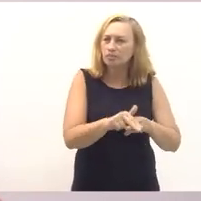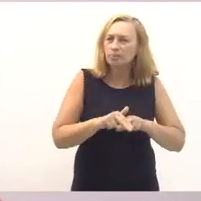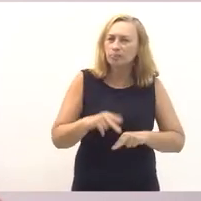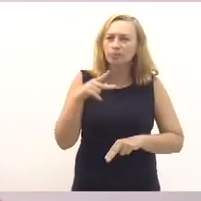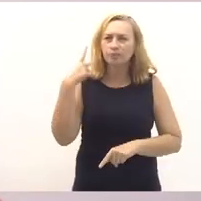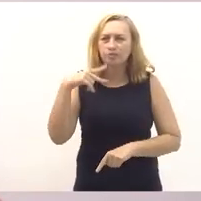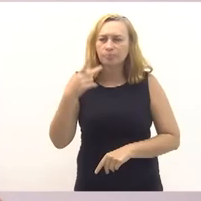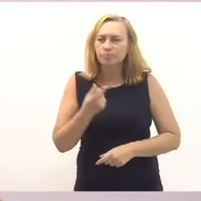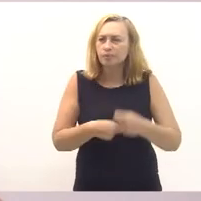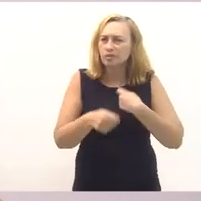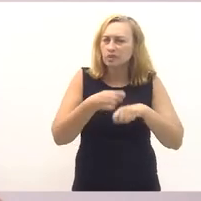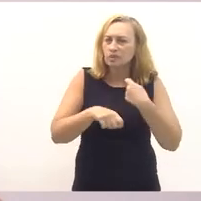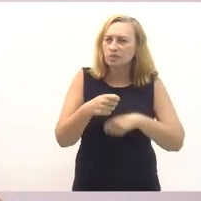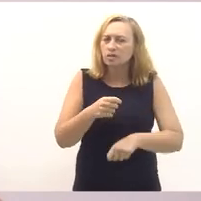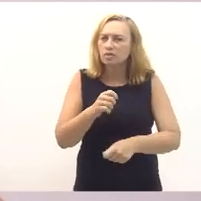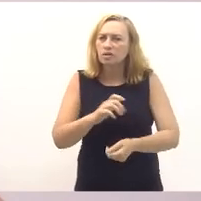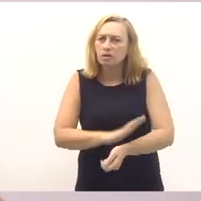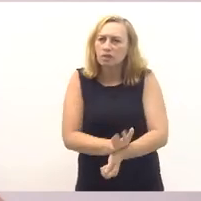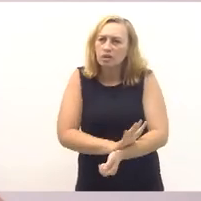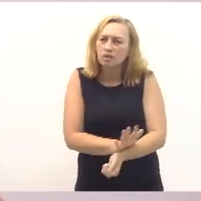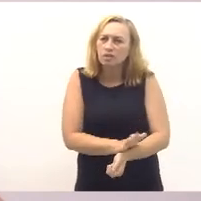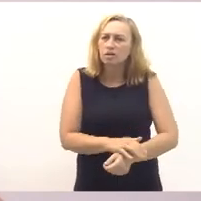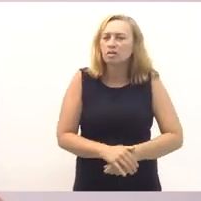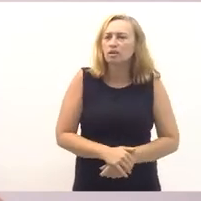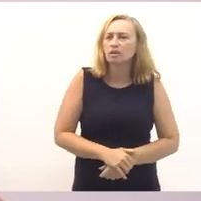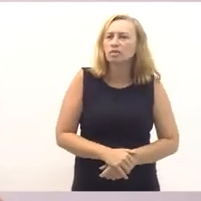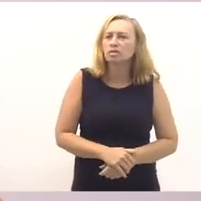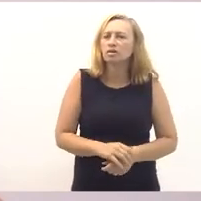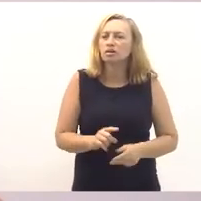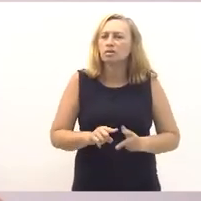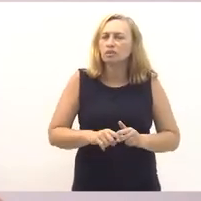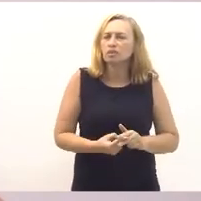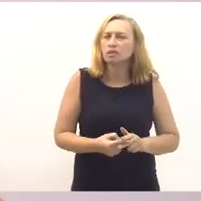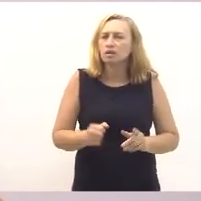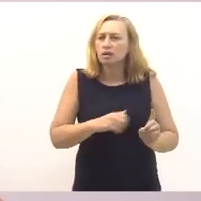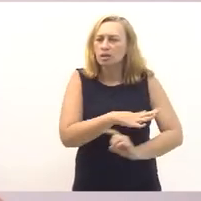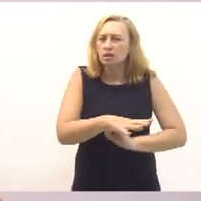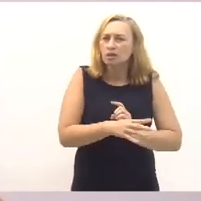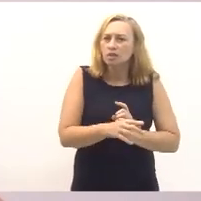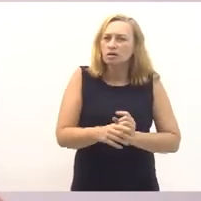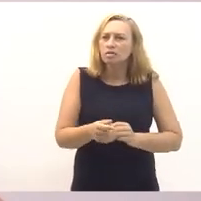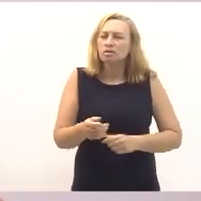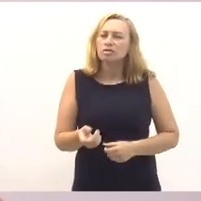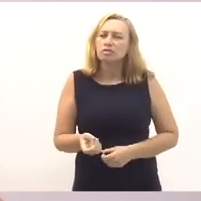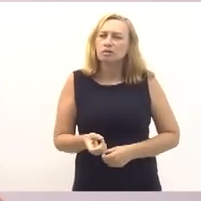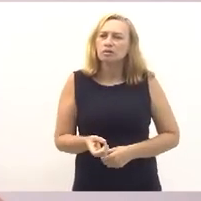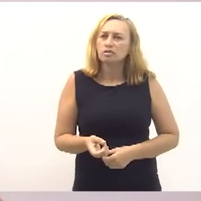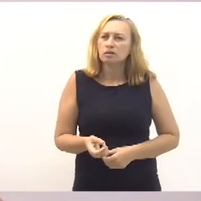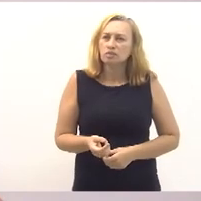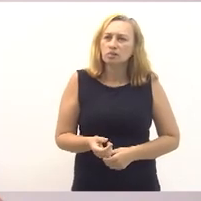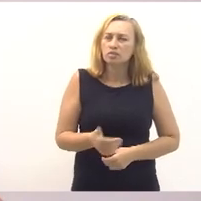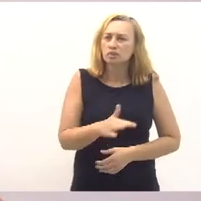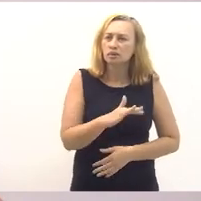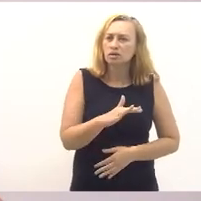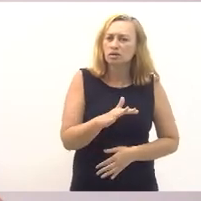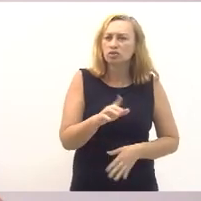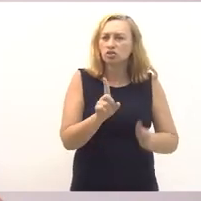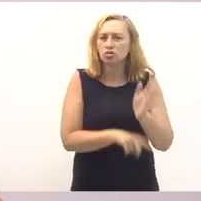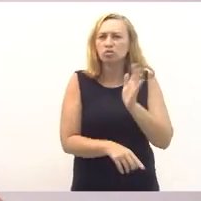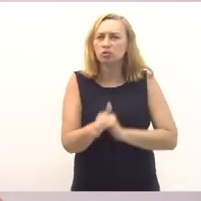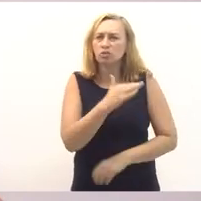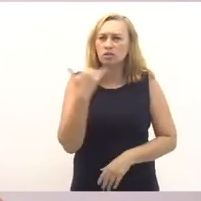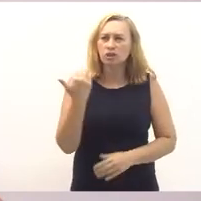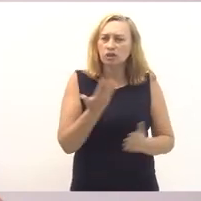políticos econômicos é de cunho racista e é necessário uma reparação social a regulamentação vir a diminuir a mortalidade de jovens